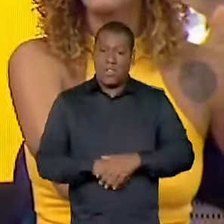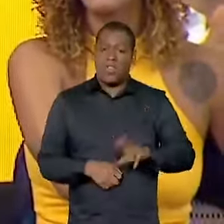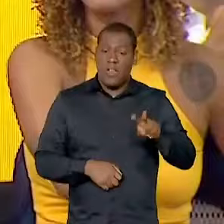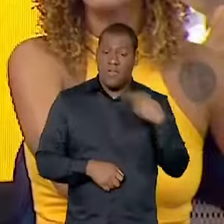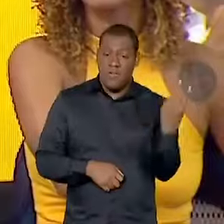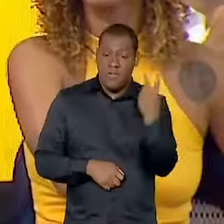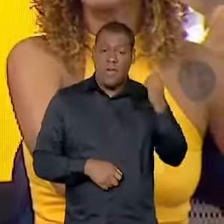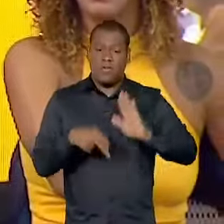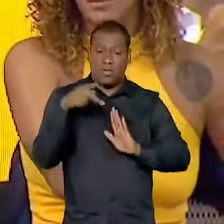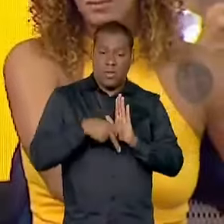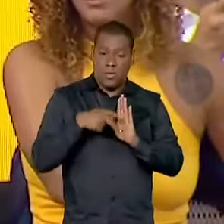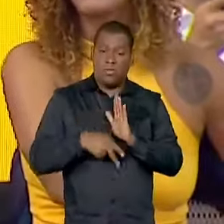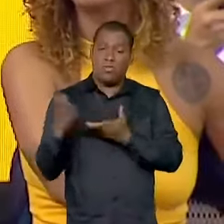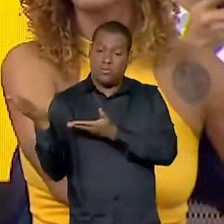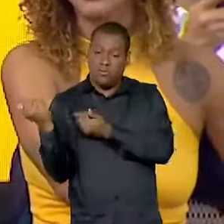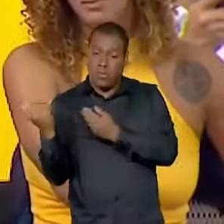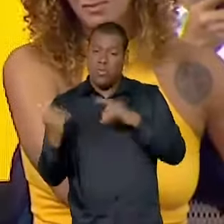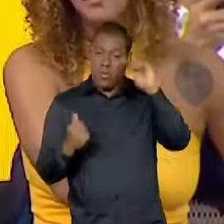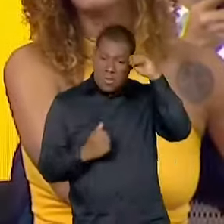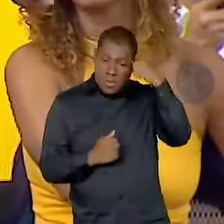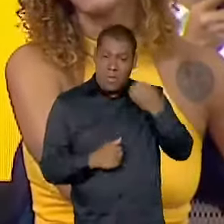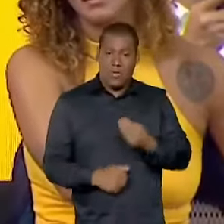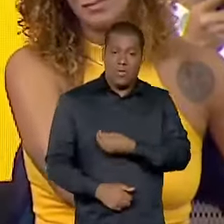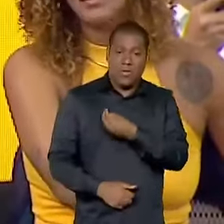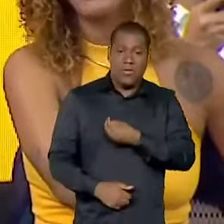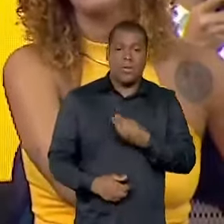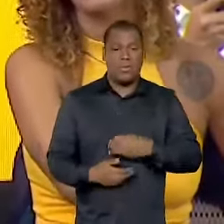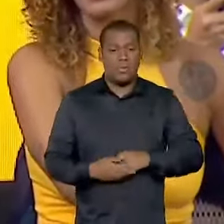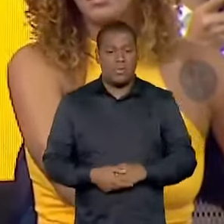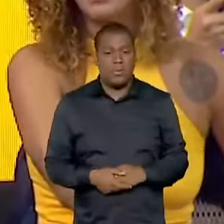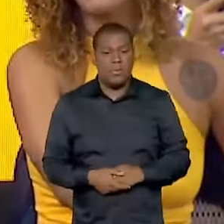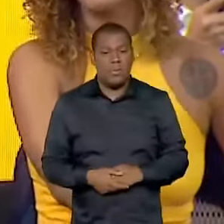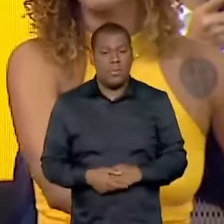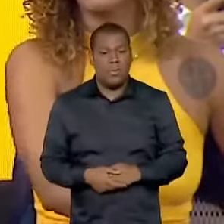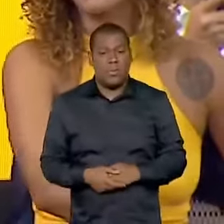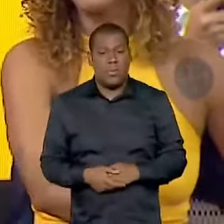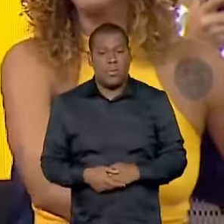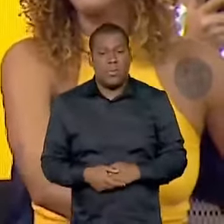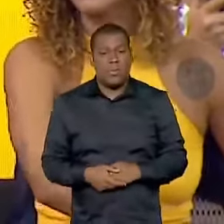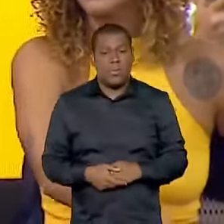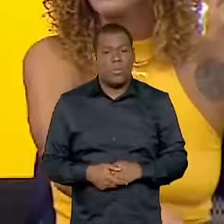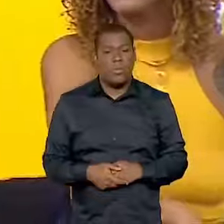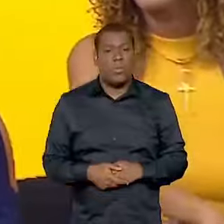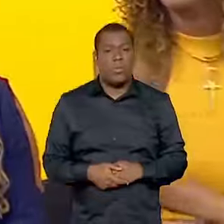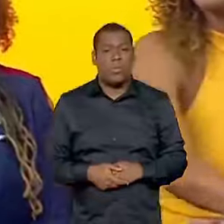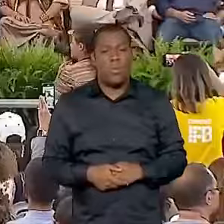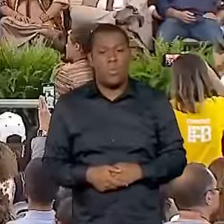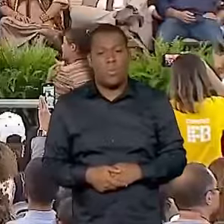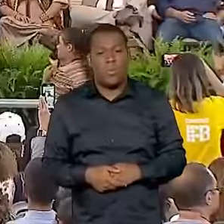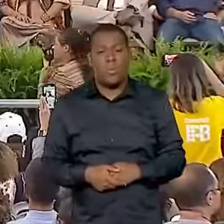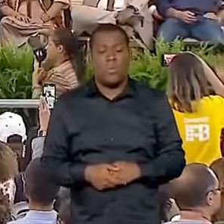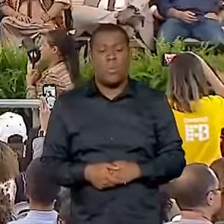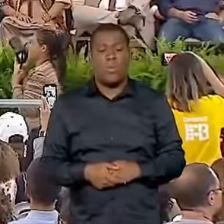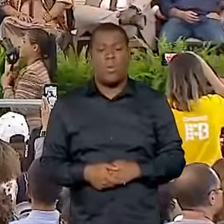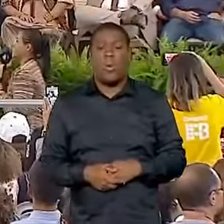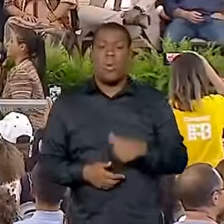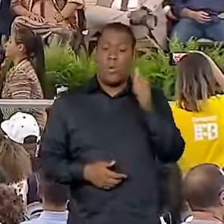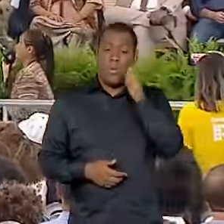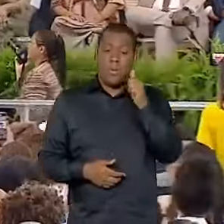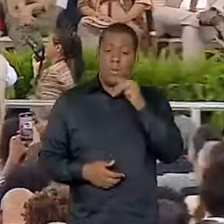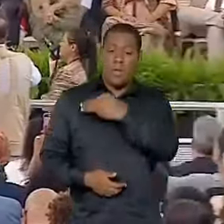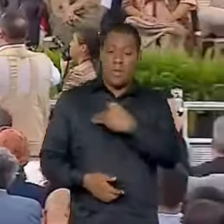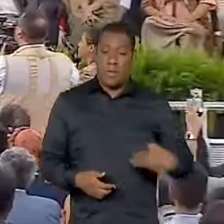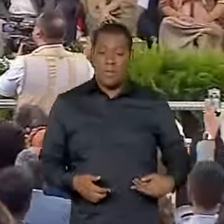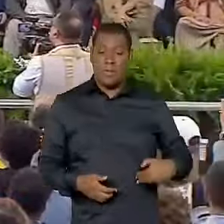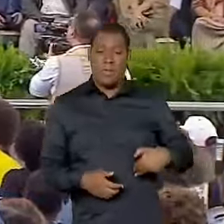esse programa, é igual o das ministras e dos ministros, igual do presidente da República. Quando a Margarete